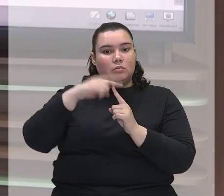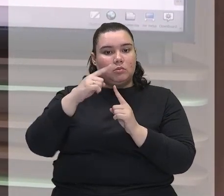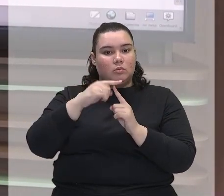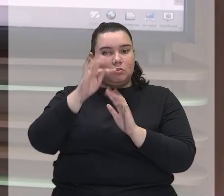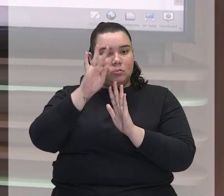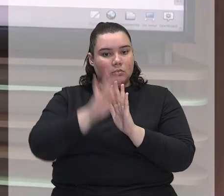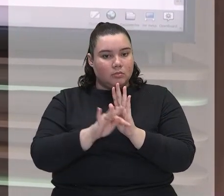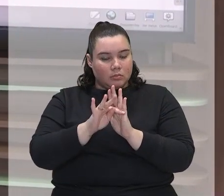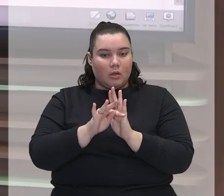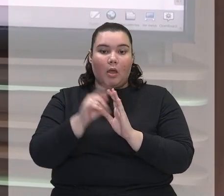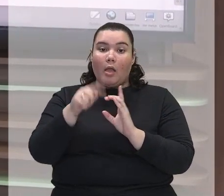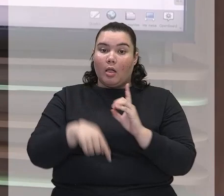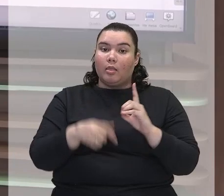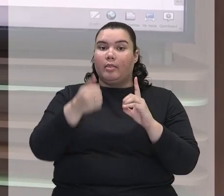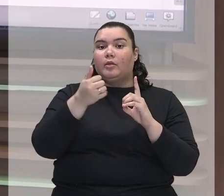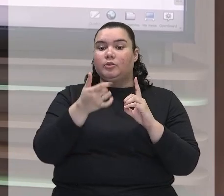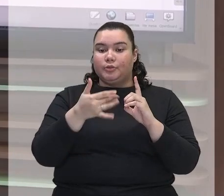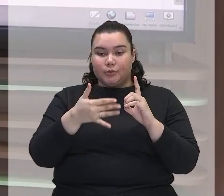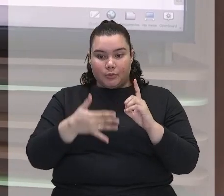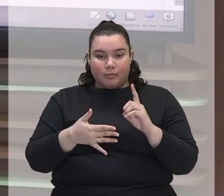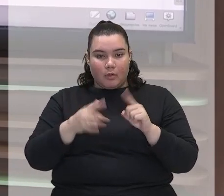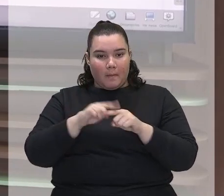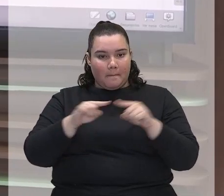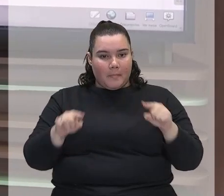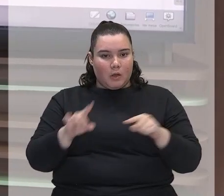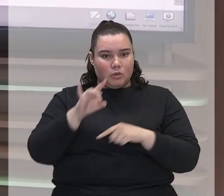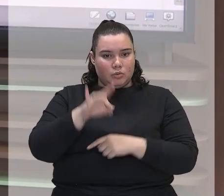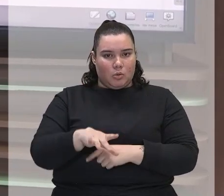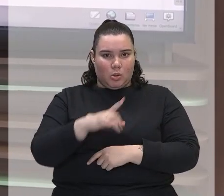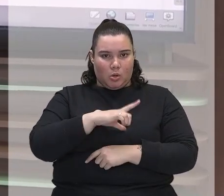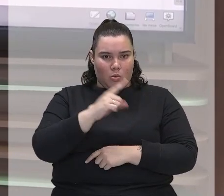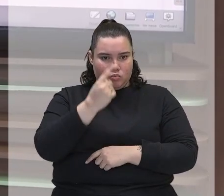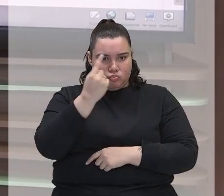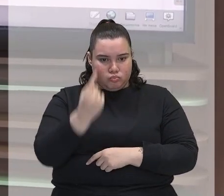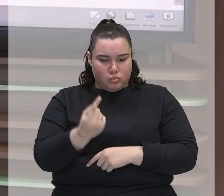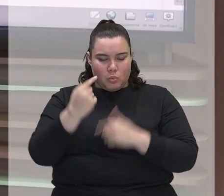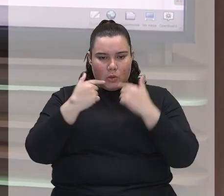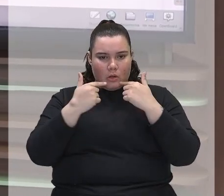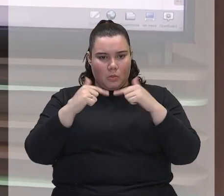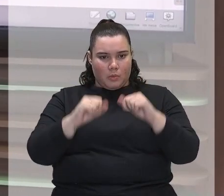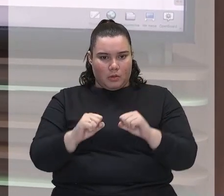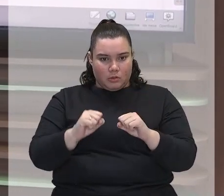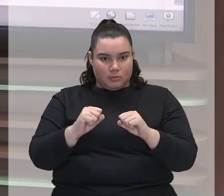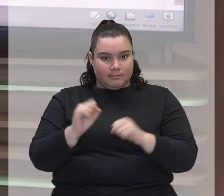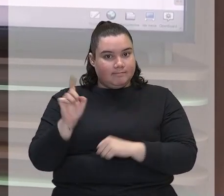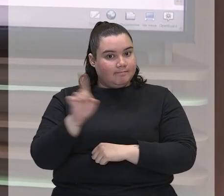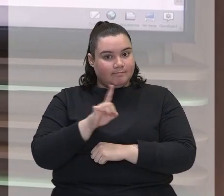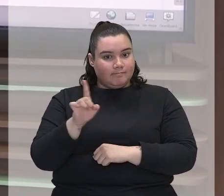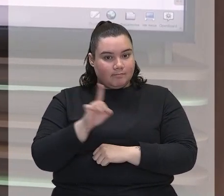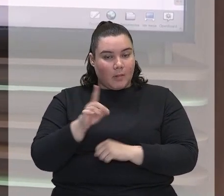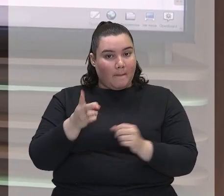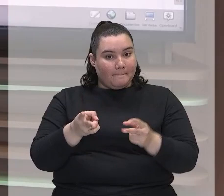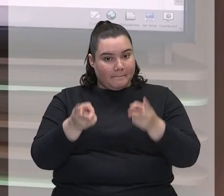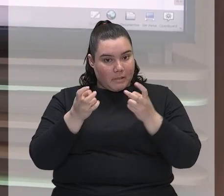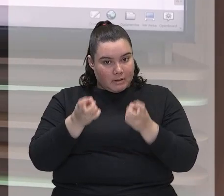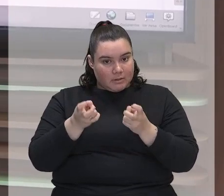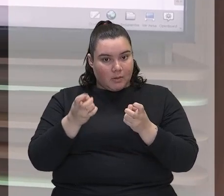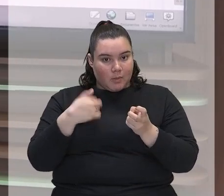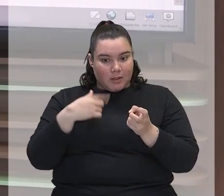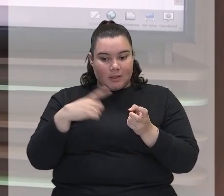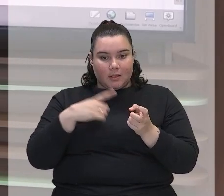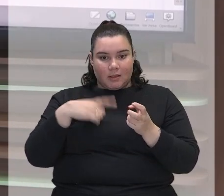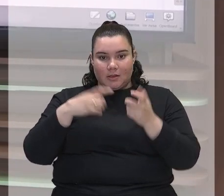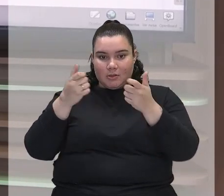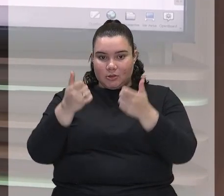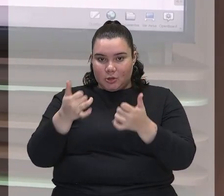É um texto descritivo. Mas eu só tenho uma sequência linguística descritiva? Não, você percebeu que eu estou relatando, eu